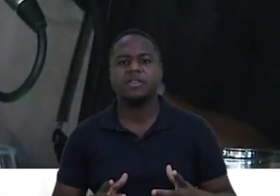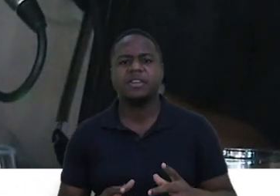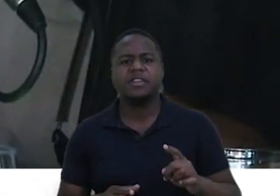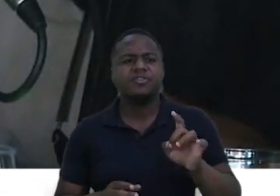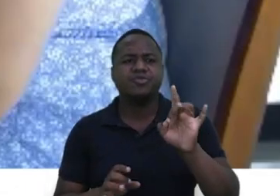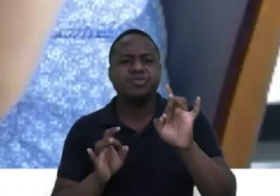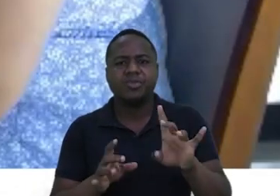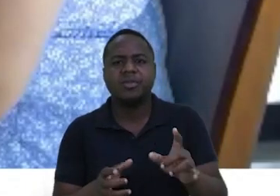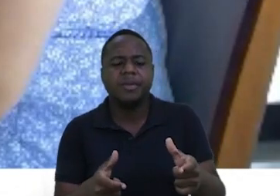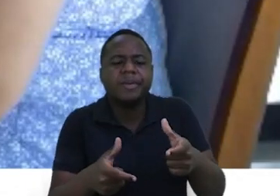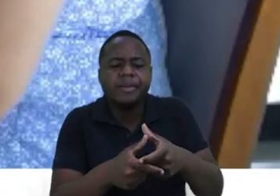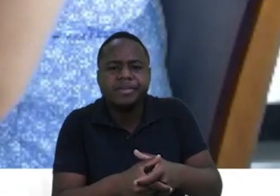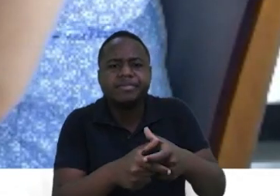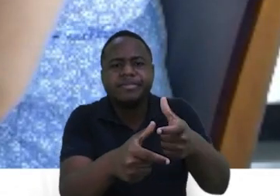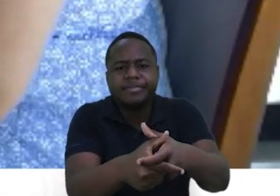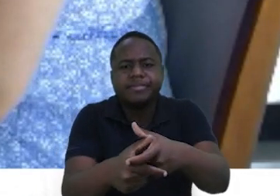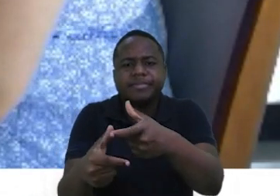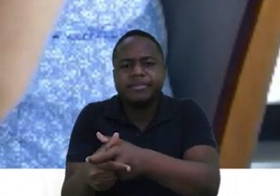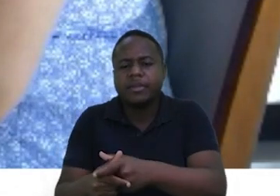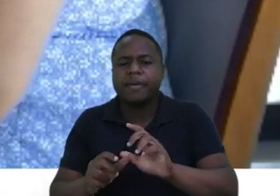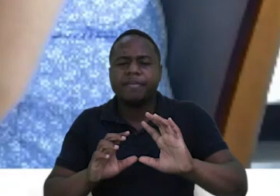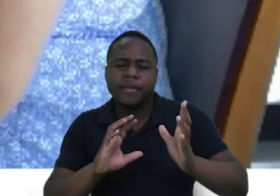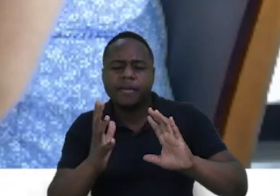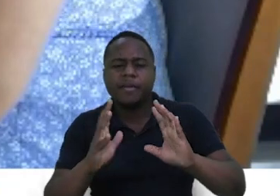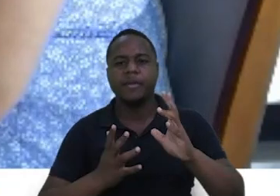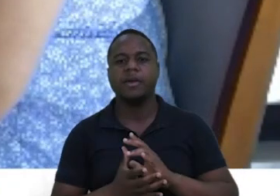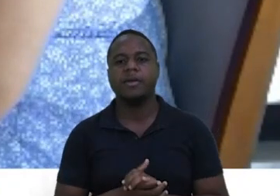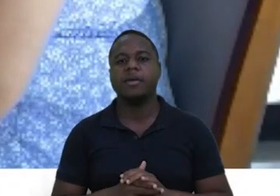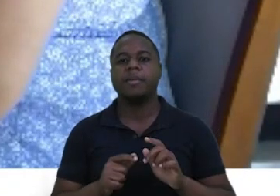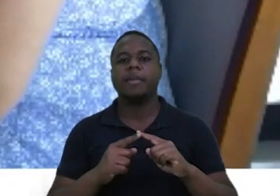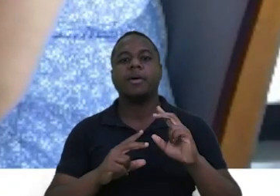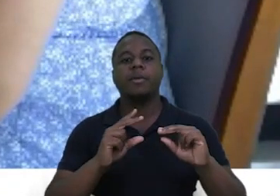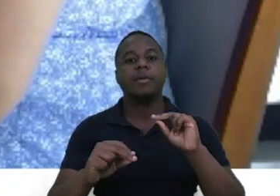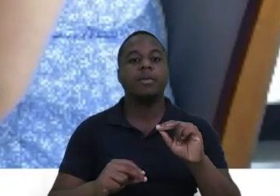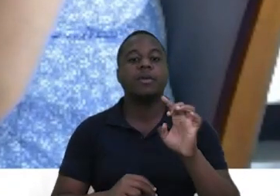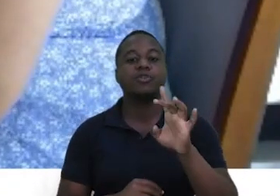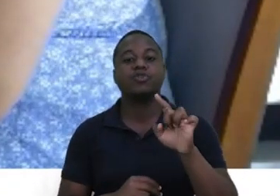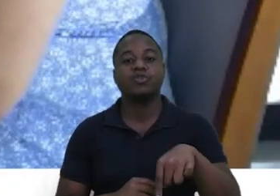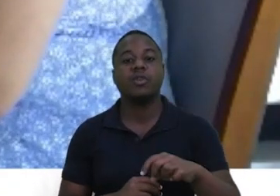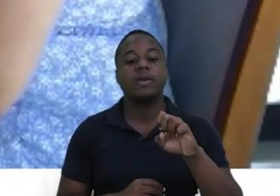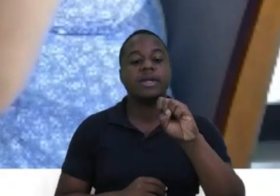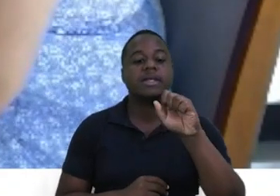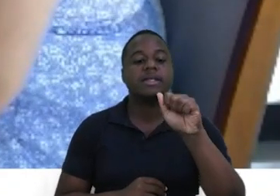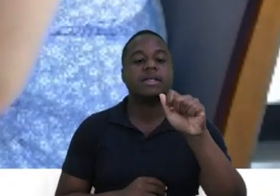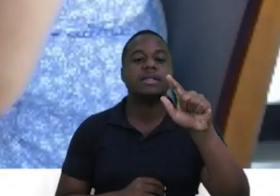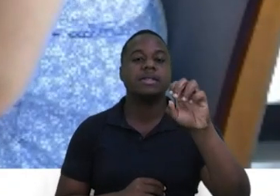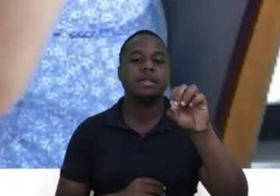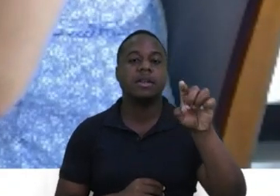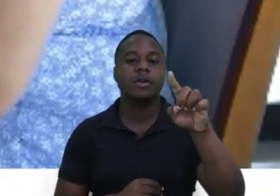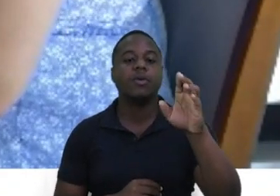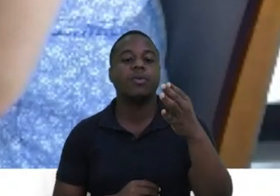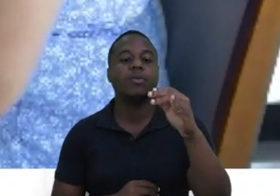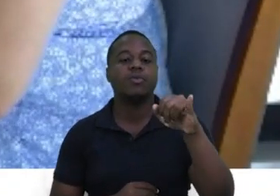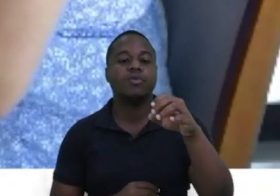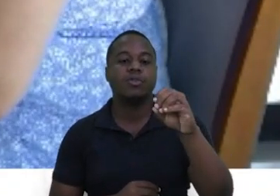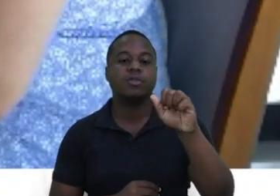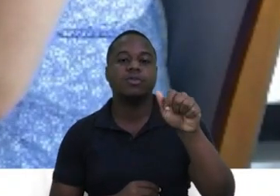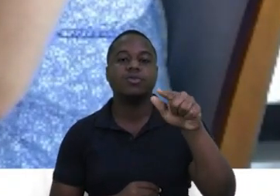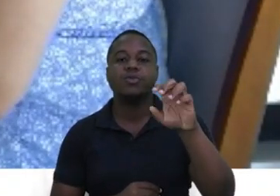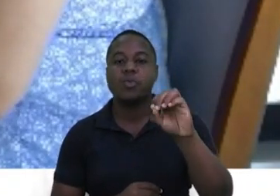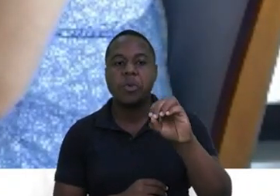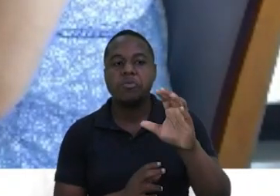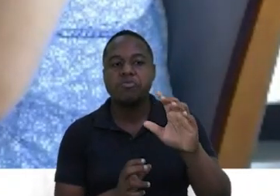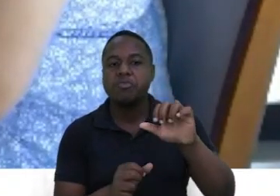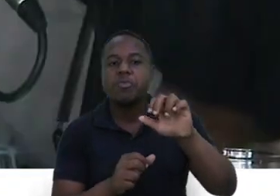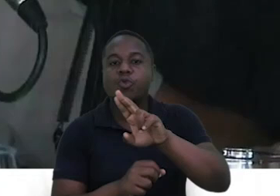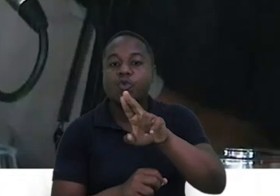mais eventos específicos. E aí a gente nem fala tanto São João, é festa junina. Ah, vai ter a festa junina da escola, vai ter a